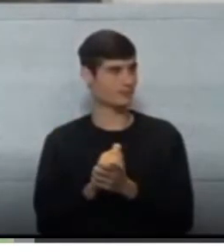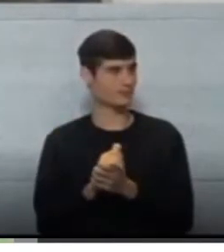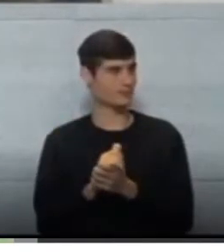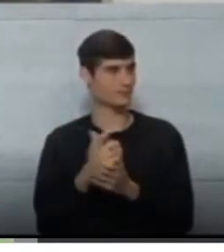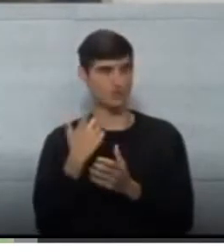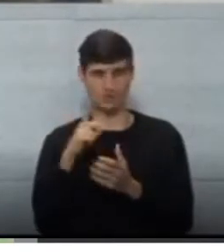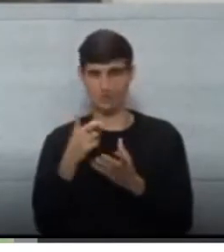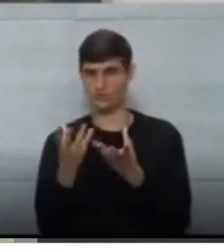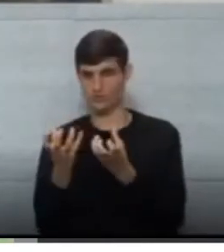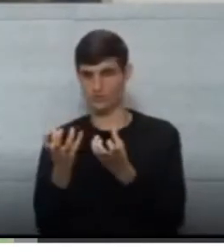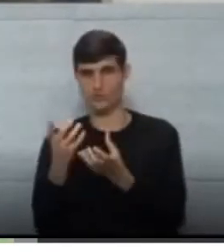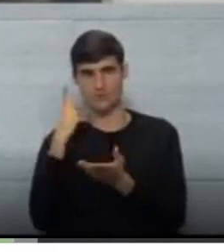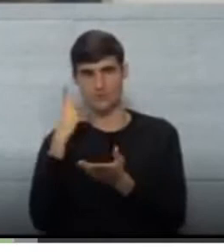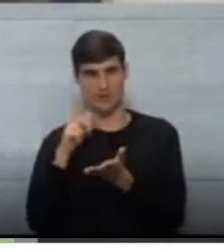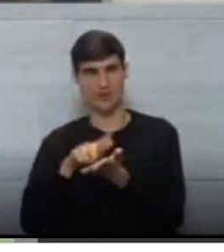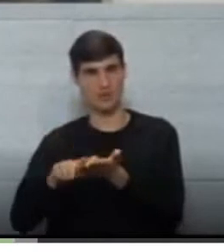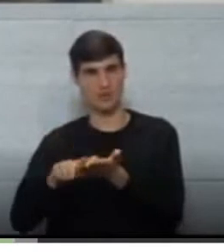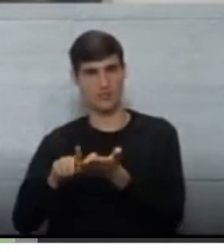de contaminação.